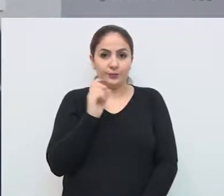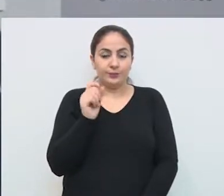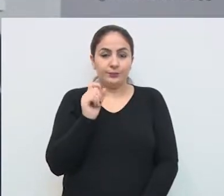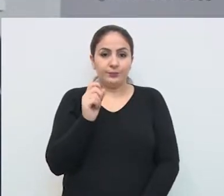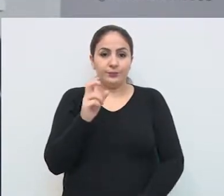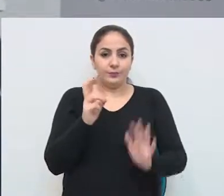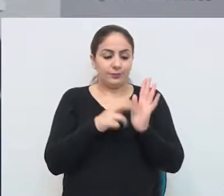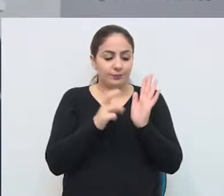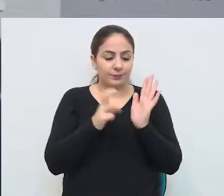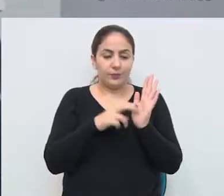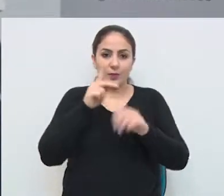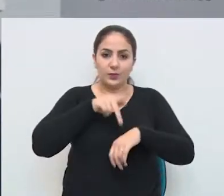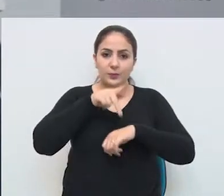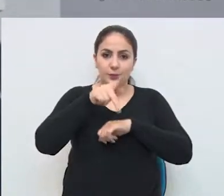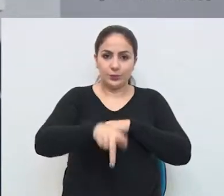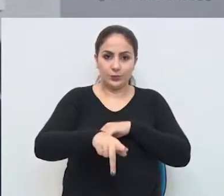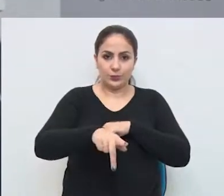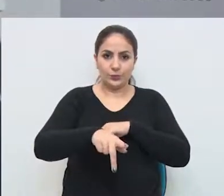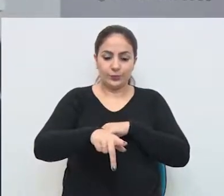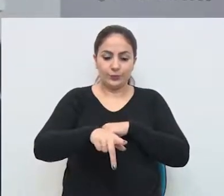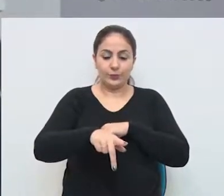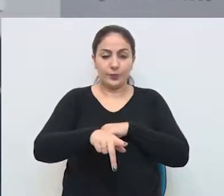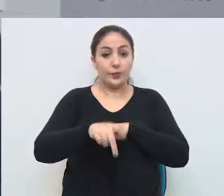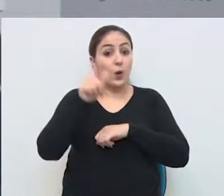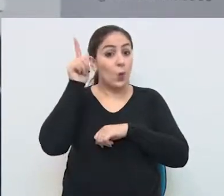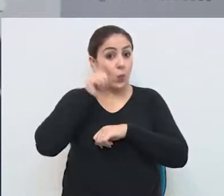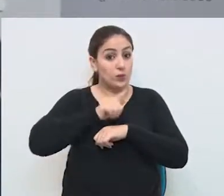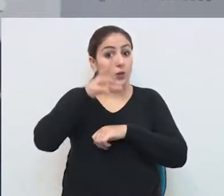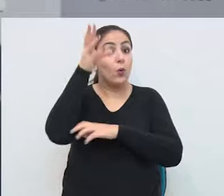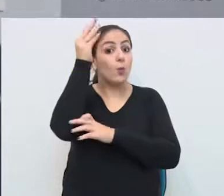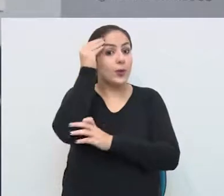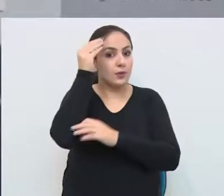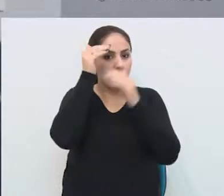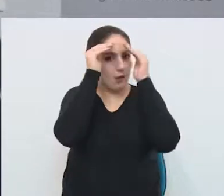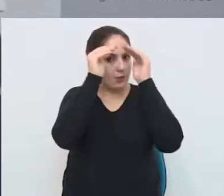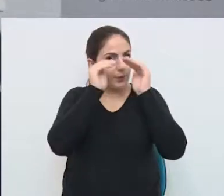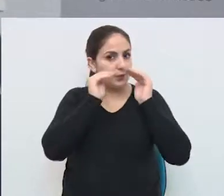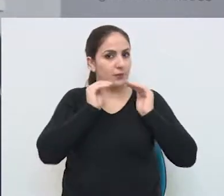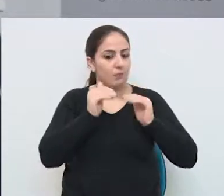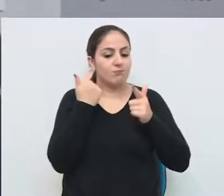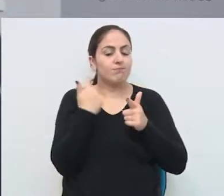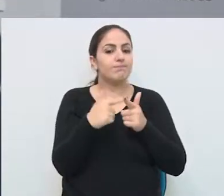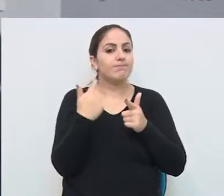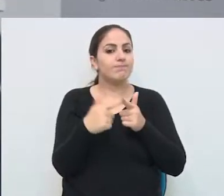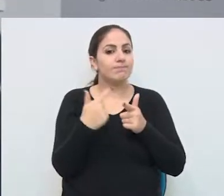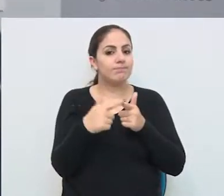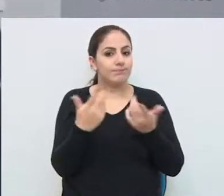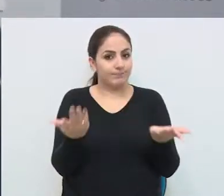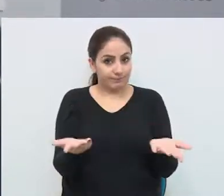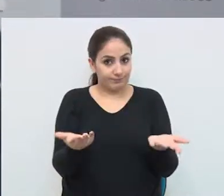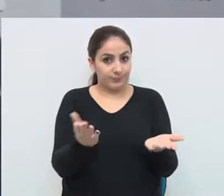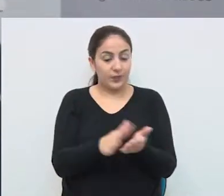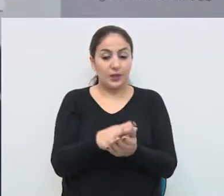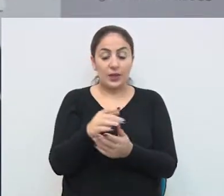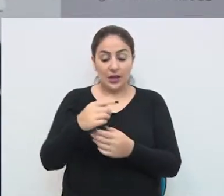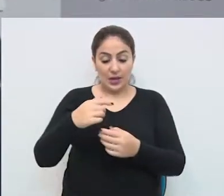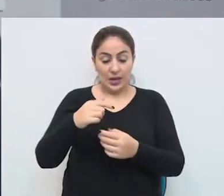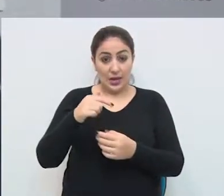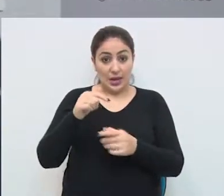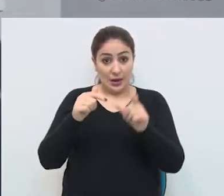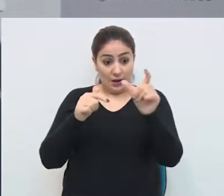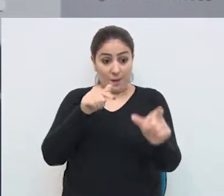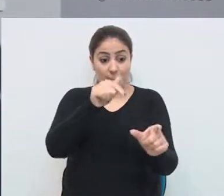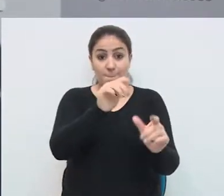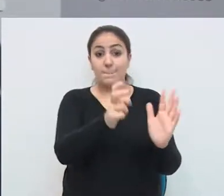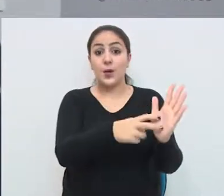as agências bancárias de Passo Fundo vão entender. Por quê? Que eles precisam de